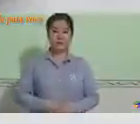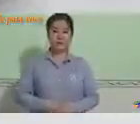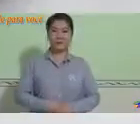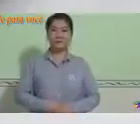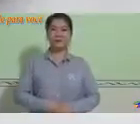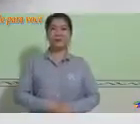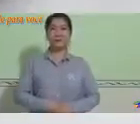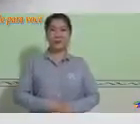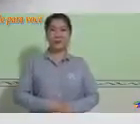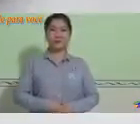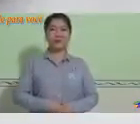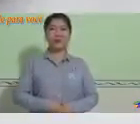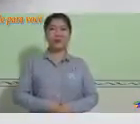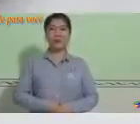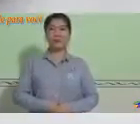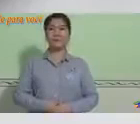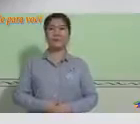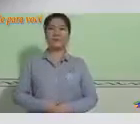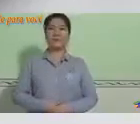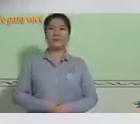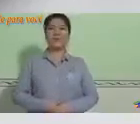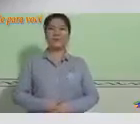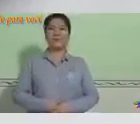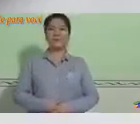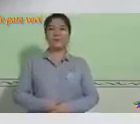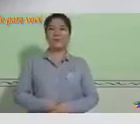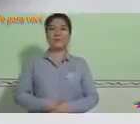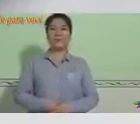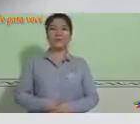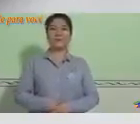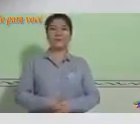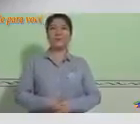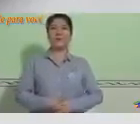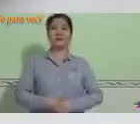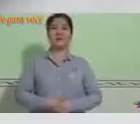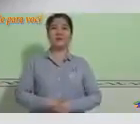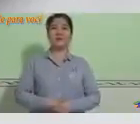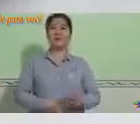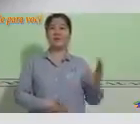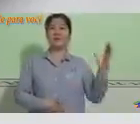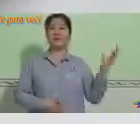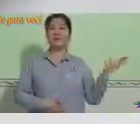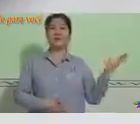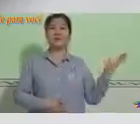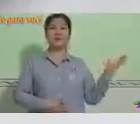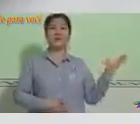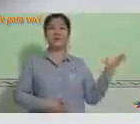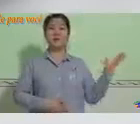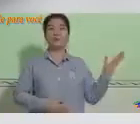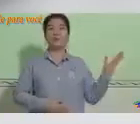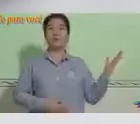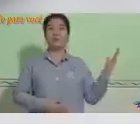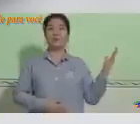Essa fermentação natural ovos e uvas a partir das próprias leveduras e bactérias contidas na farinha, vírgula, sem a